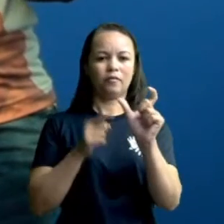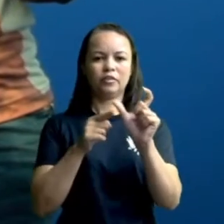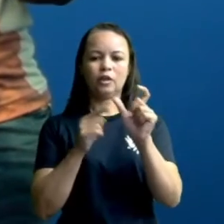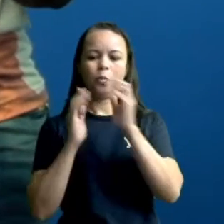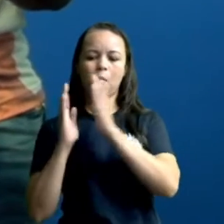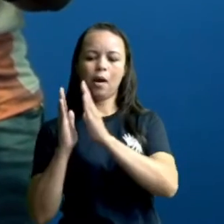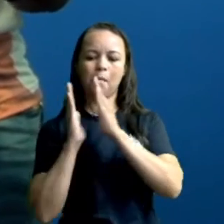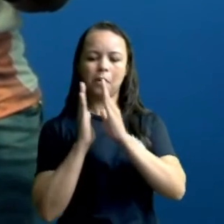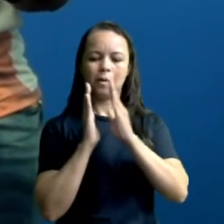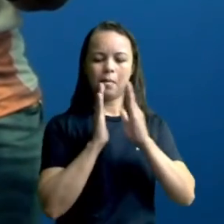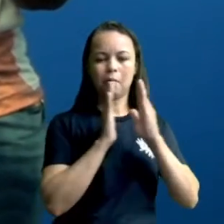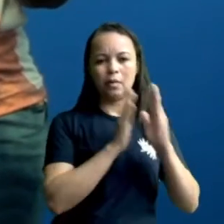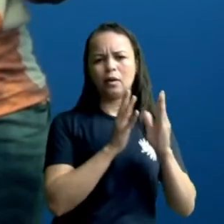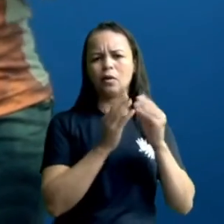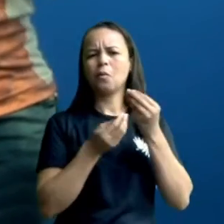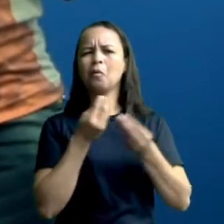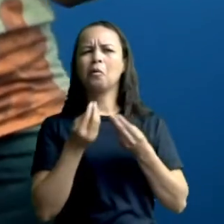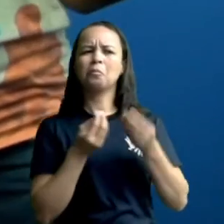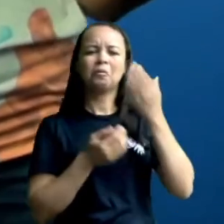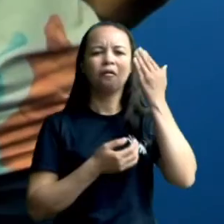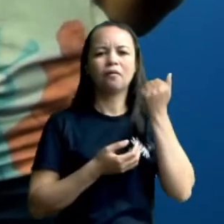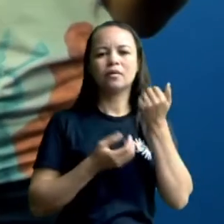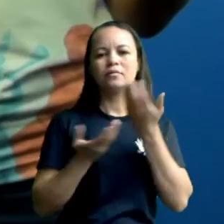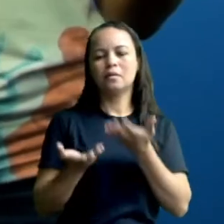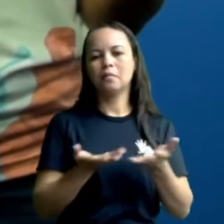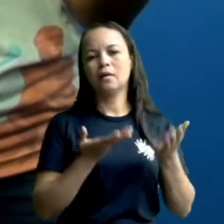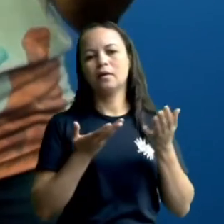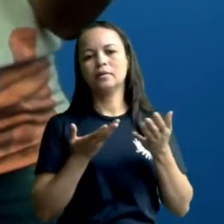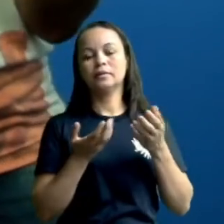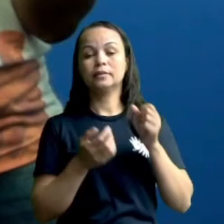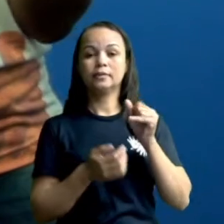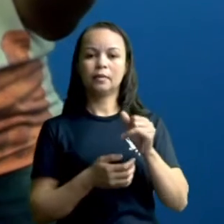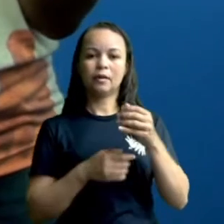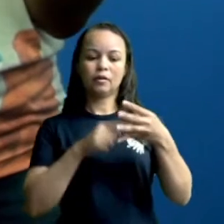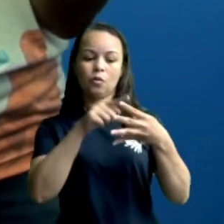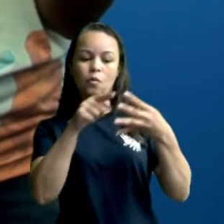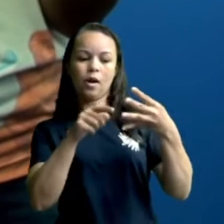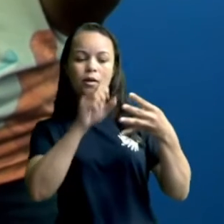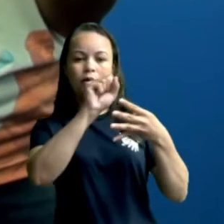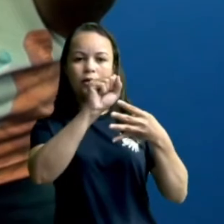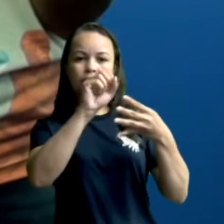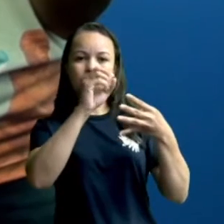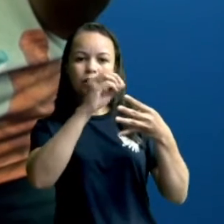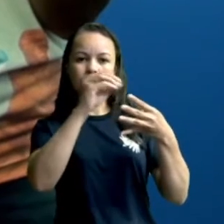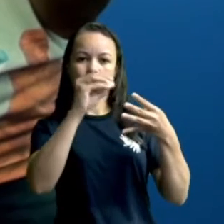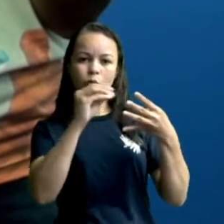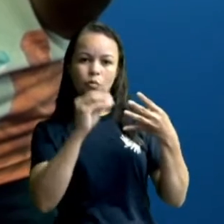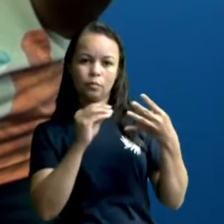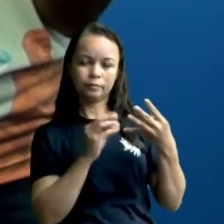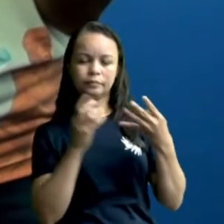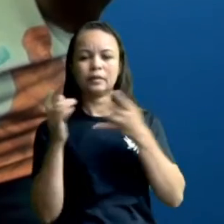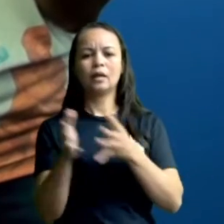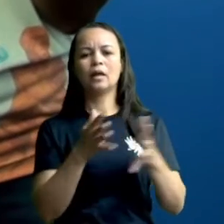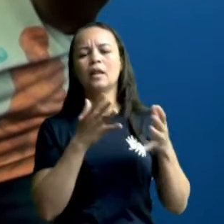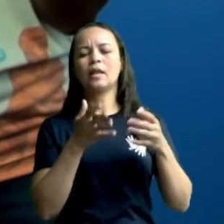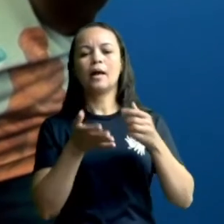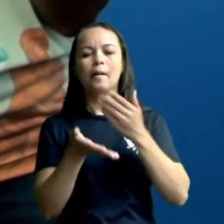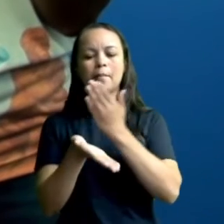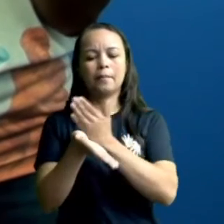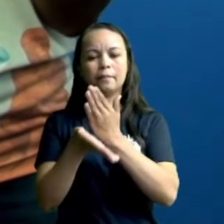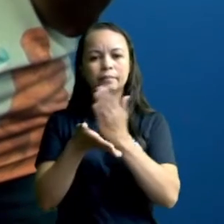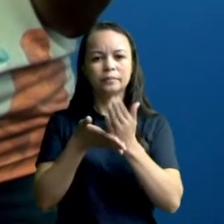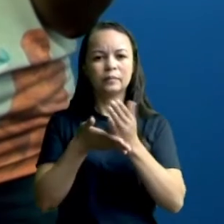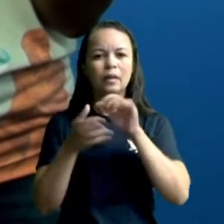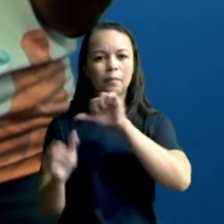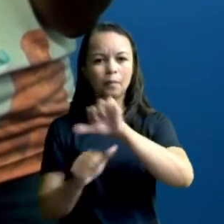como é que a gente vai saber, professora? Porque se a palavra tem 4 sílabas e a gente conta da primeira para a última, aí a